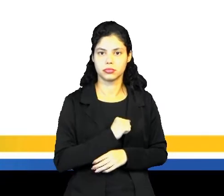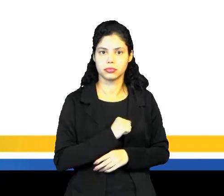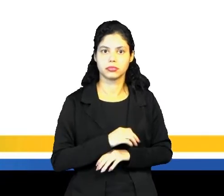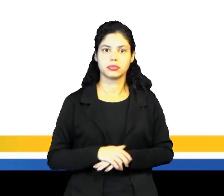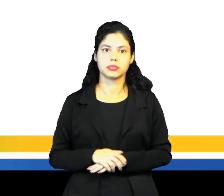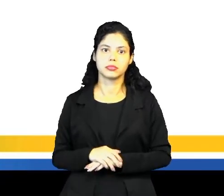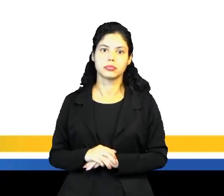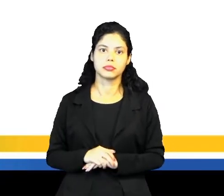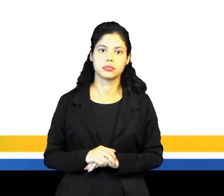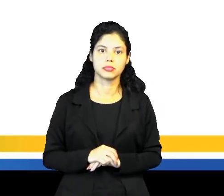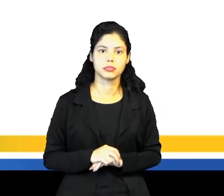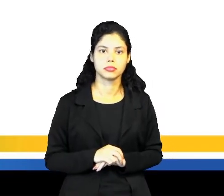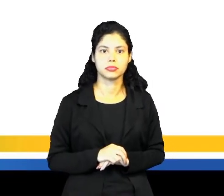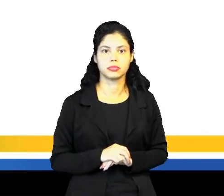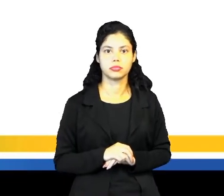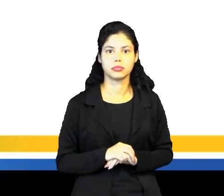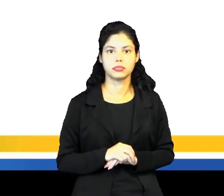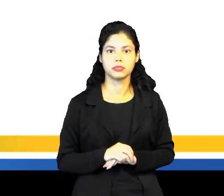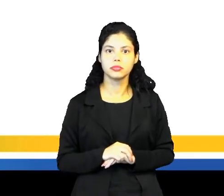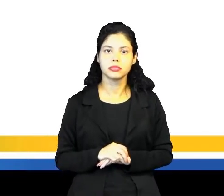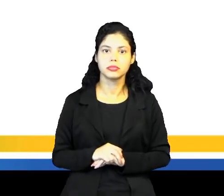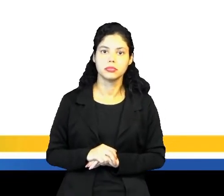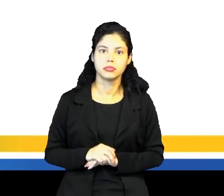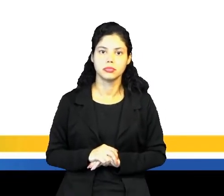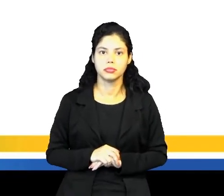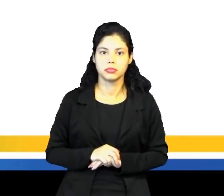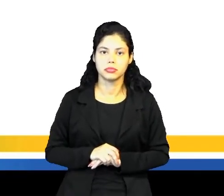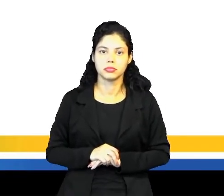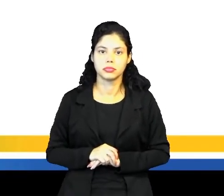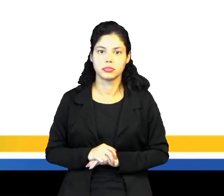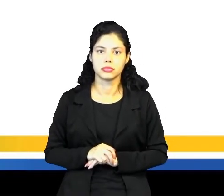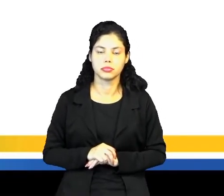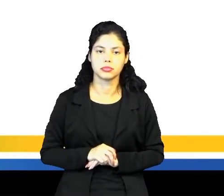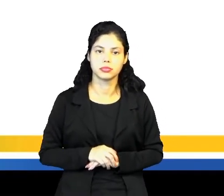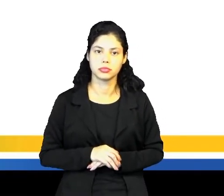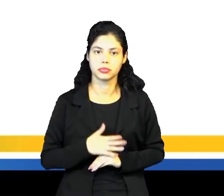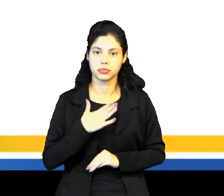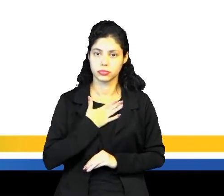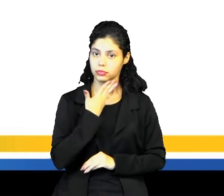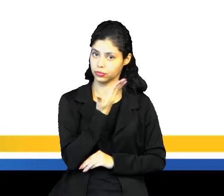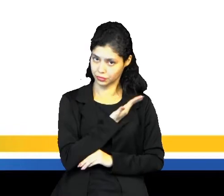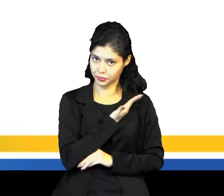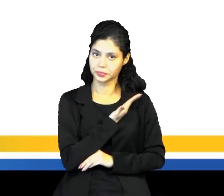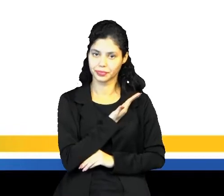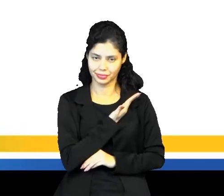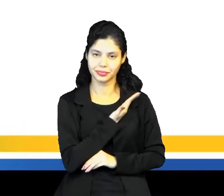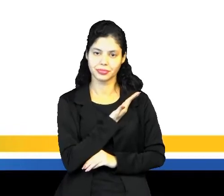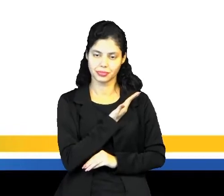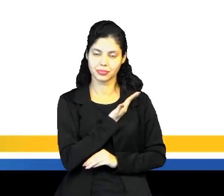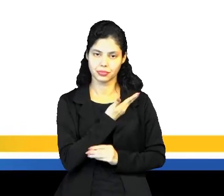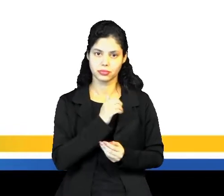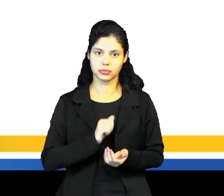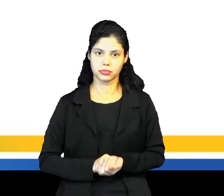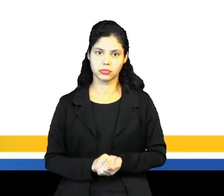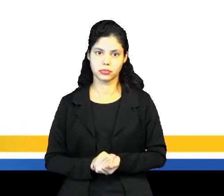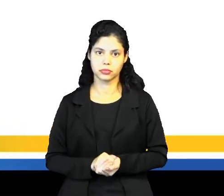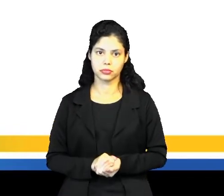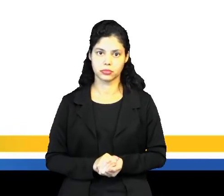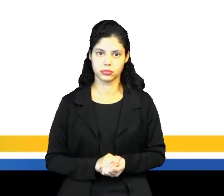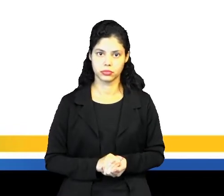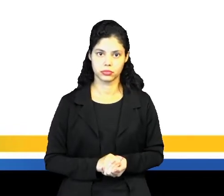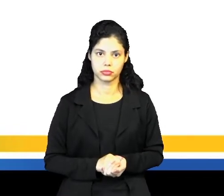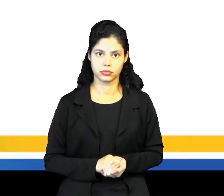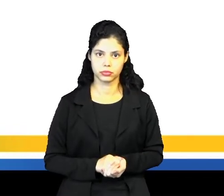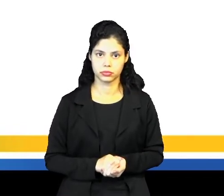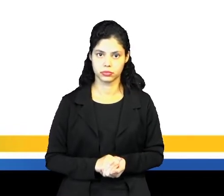tá? Amigo de meus amigos, mudo de inimigos, ou seja, amigo dos amigos, né? Diz que